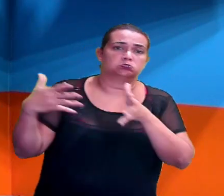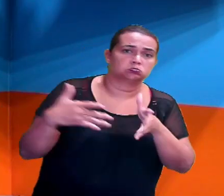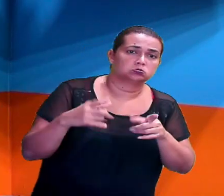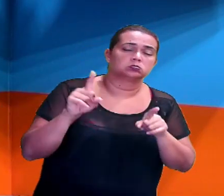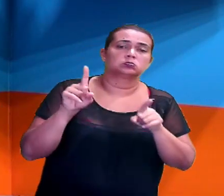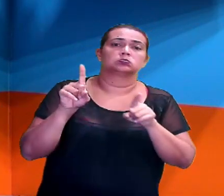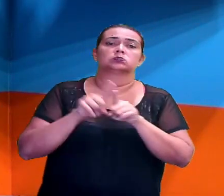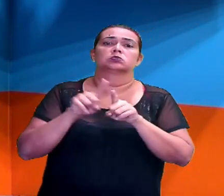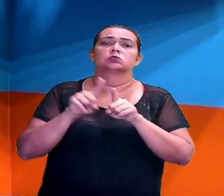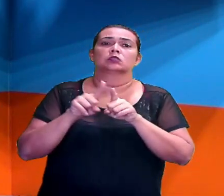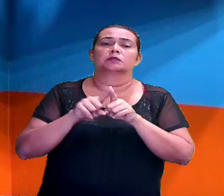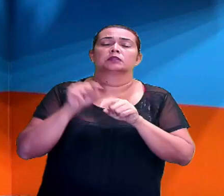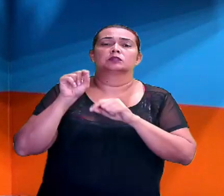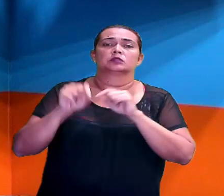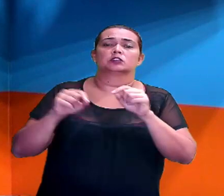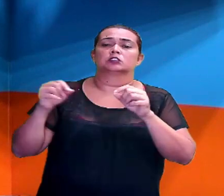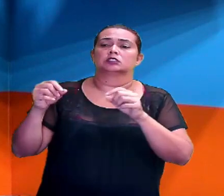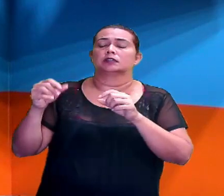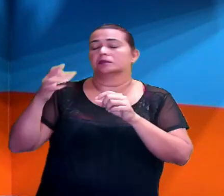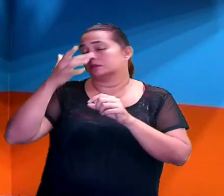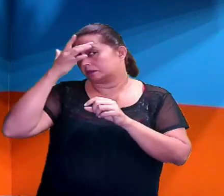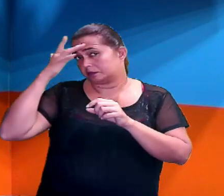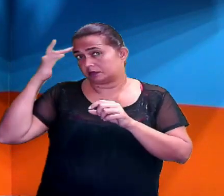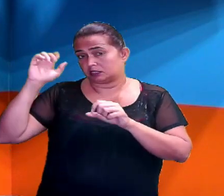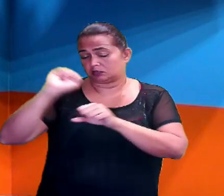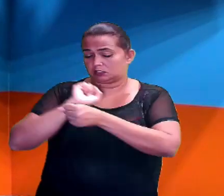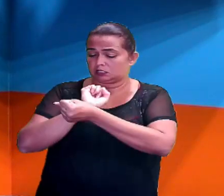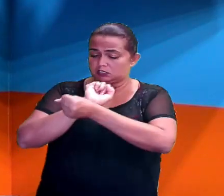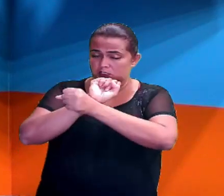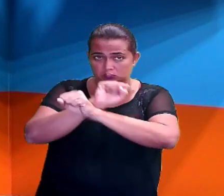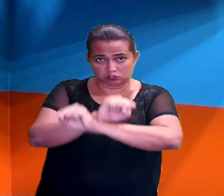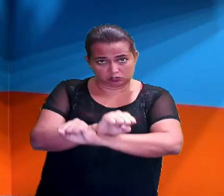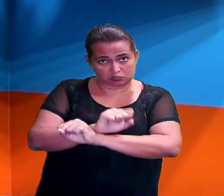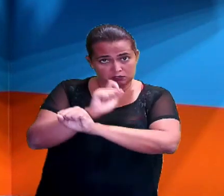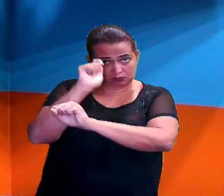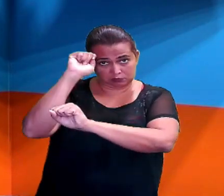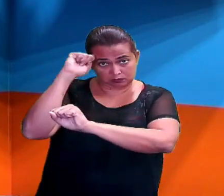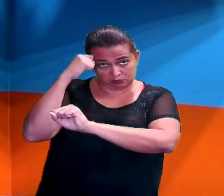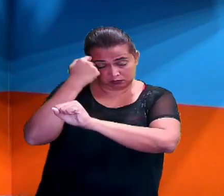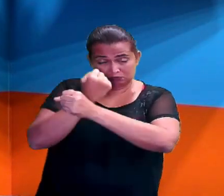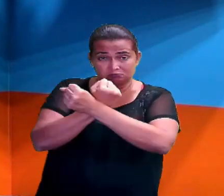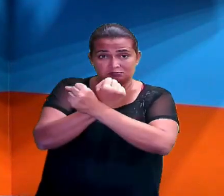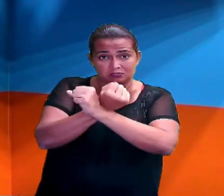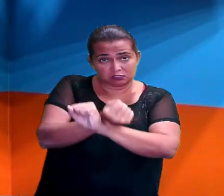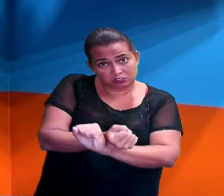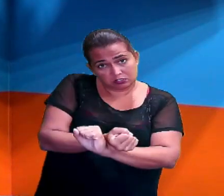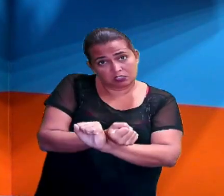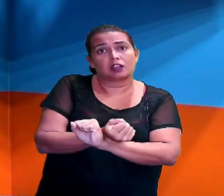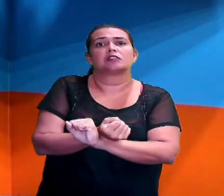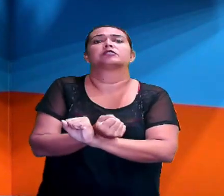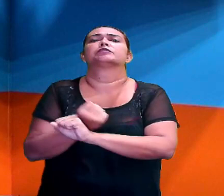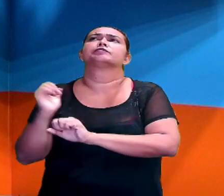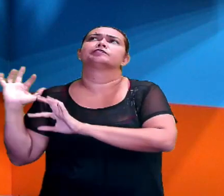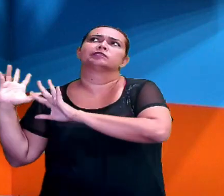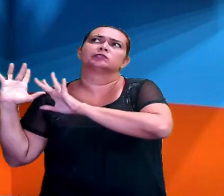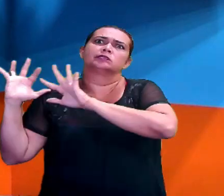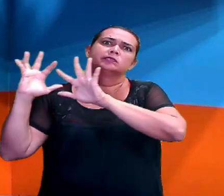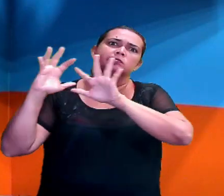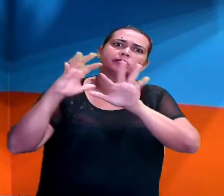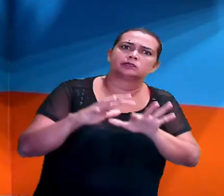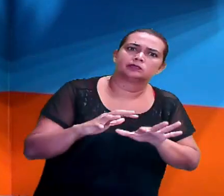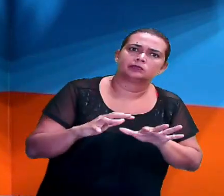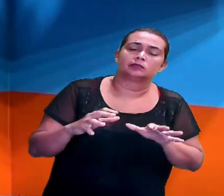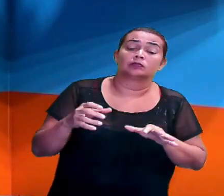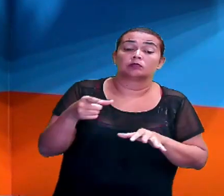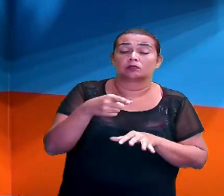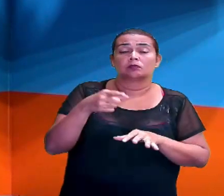africanos que foram trazidos daqui como escravos, né. Então, desde então, a América, né, que era o